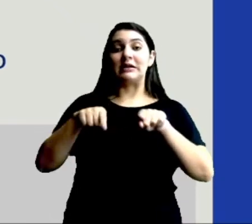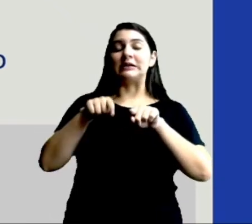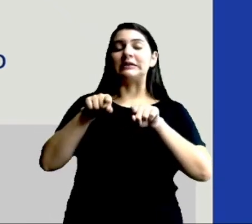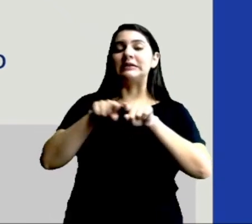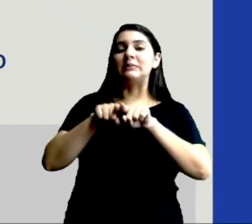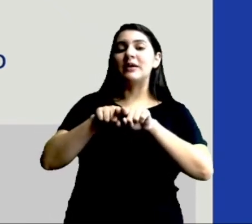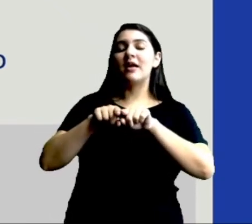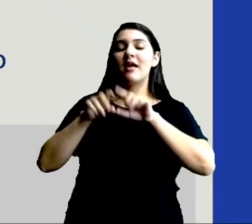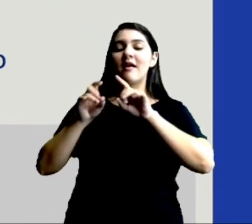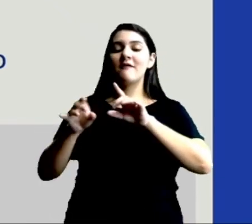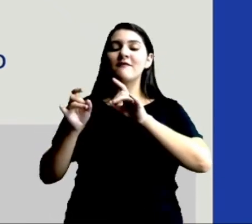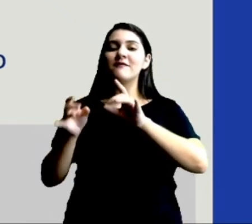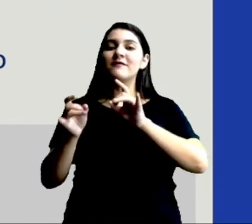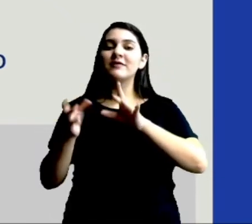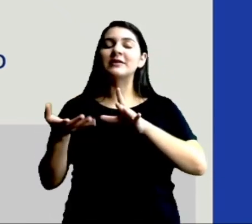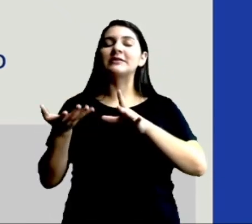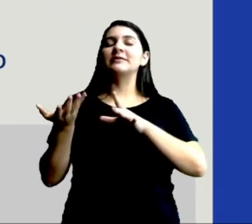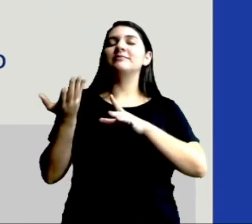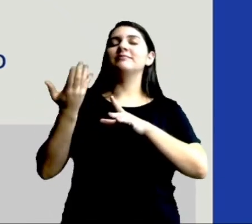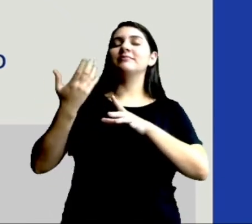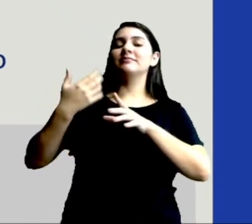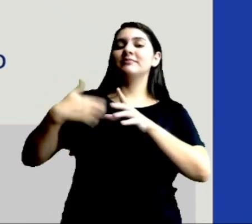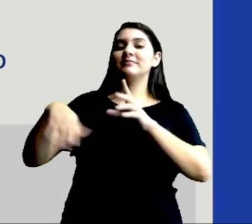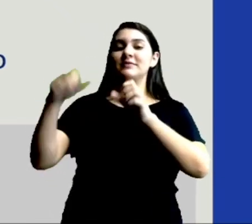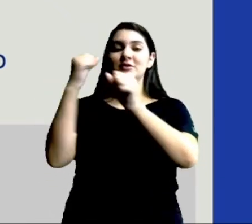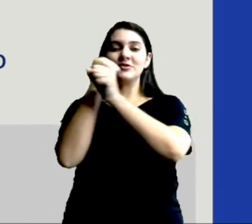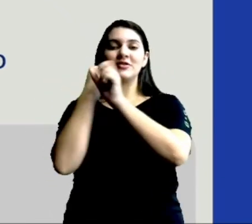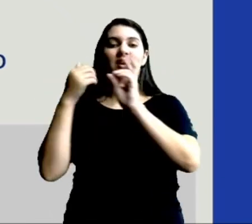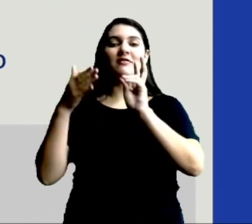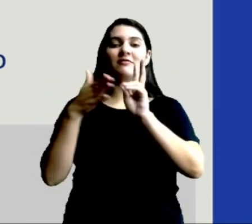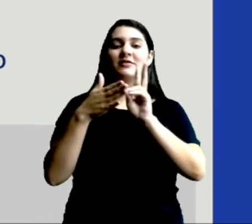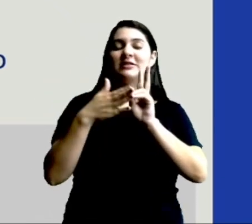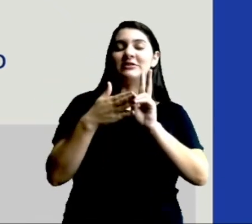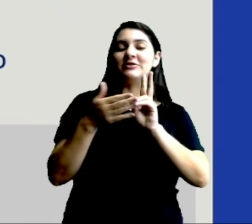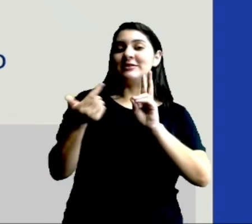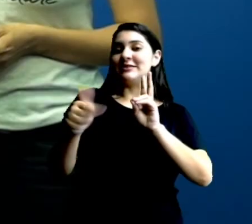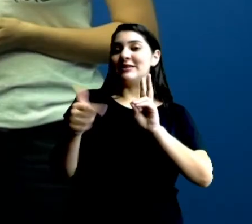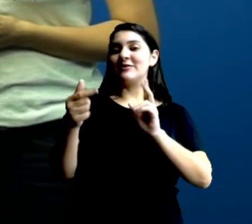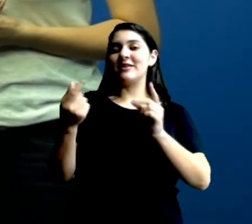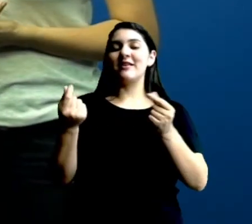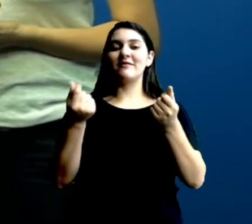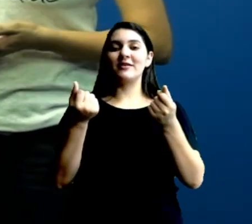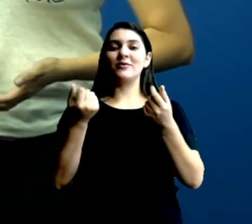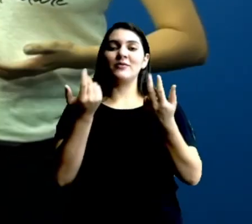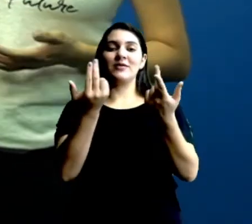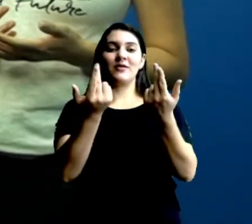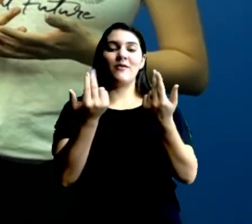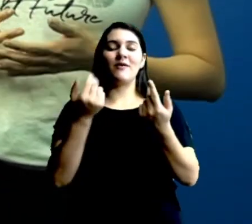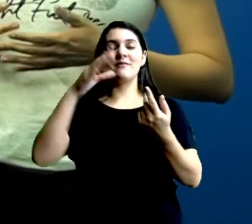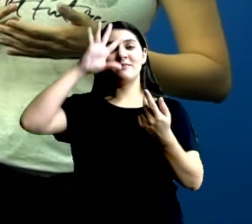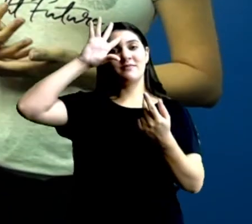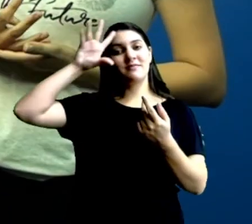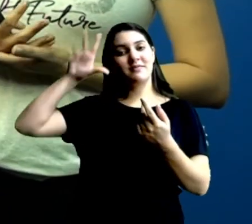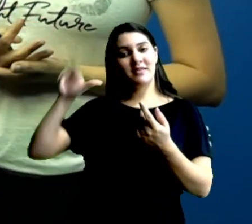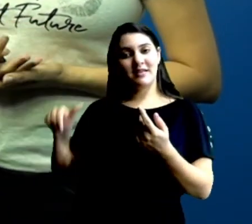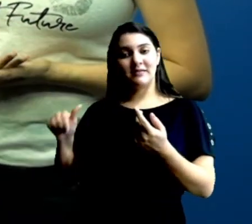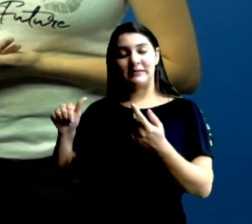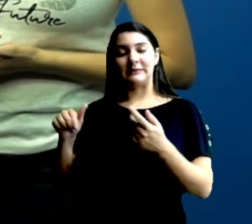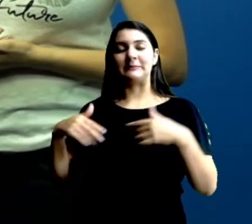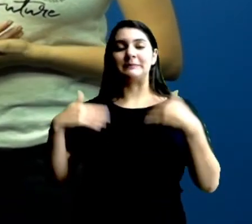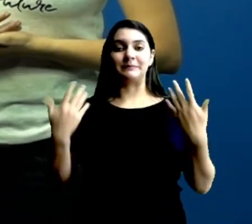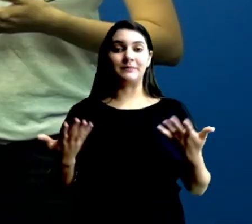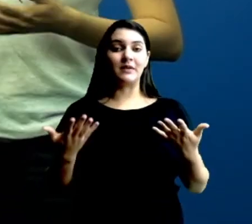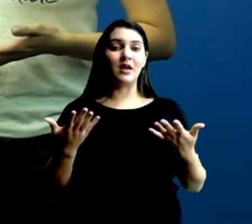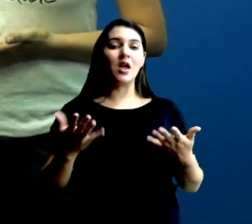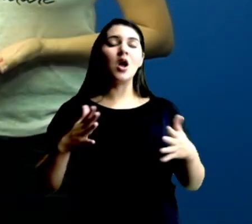tão lucrativo quanto o africano. Ou seja, a gente sabe que logo no